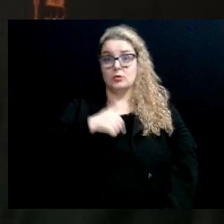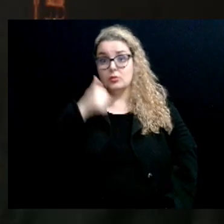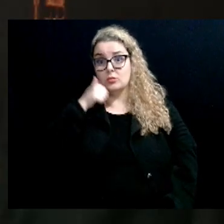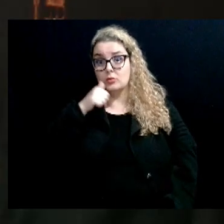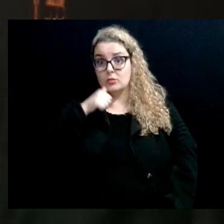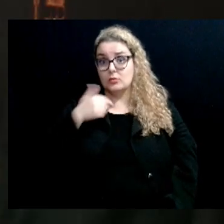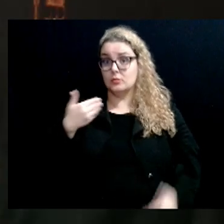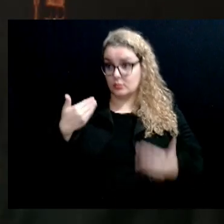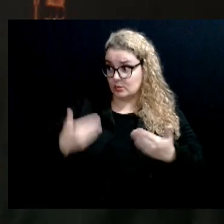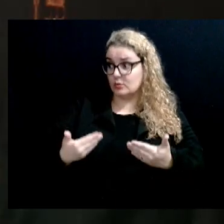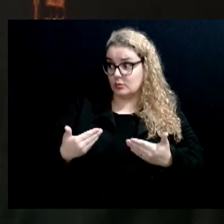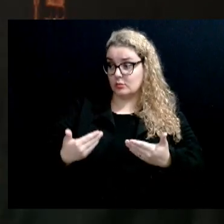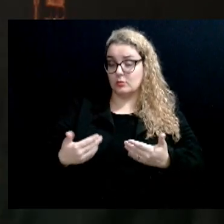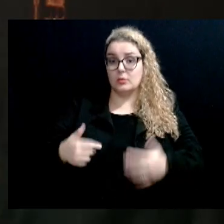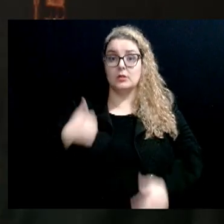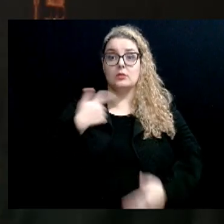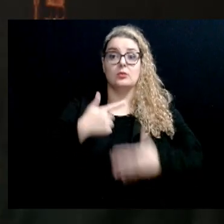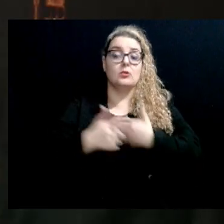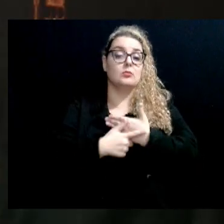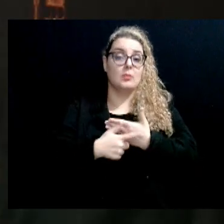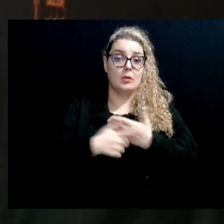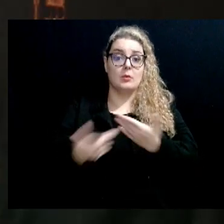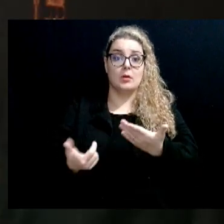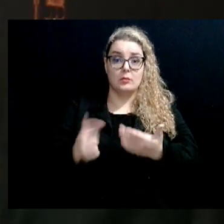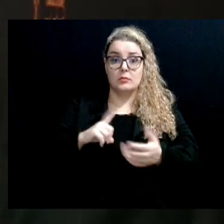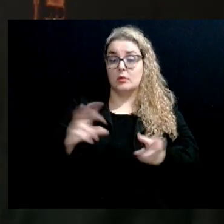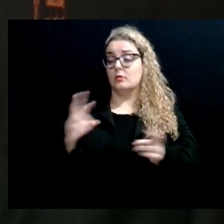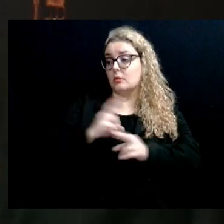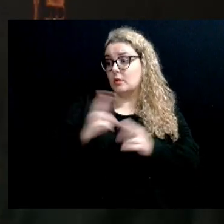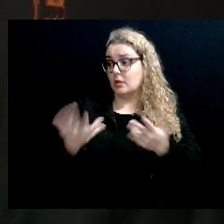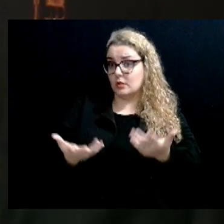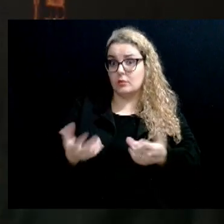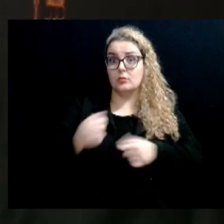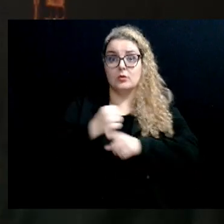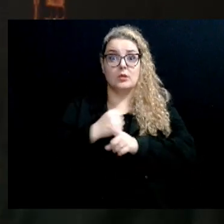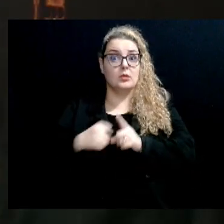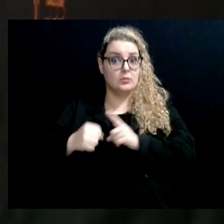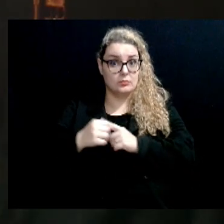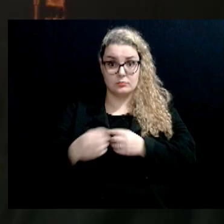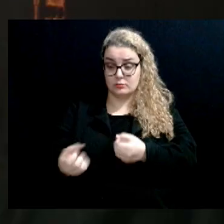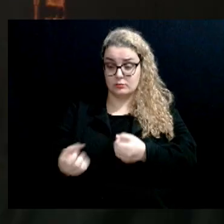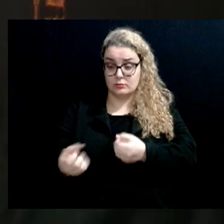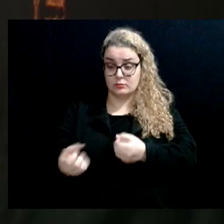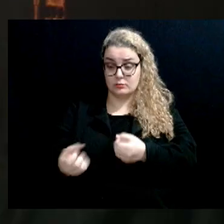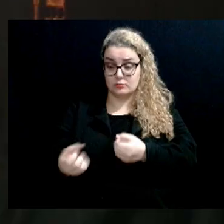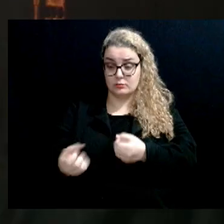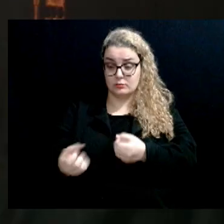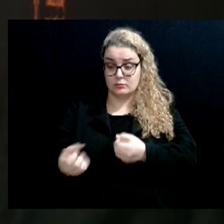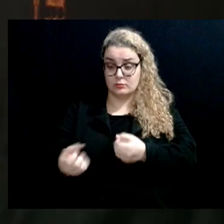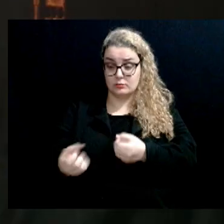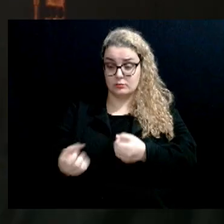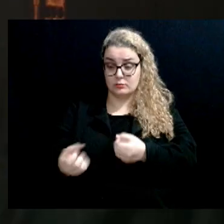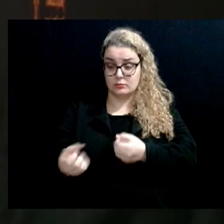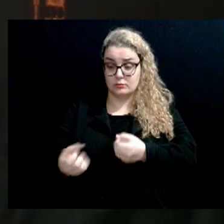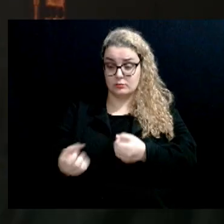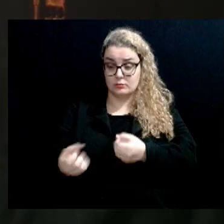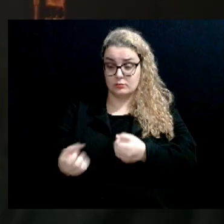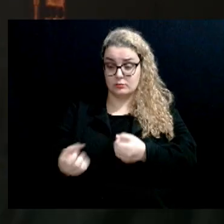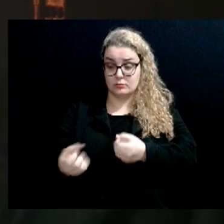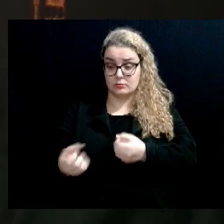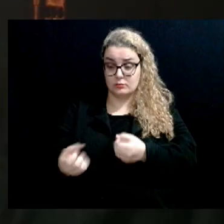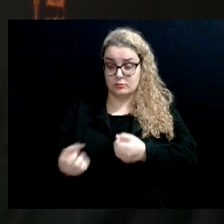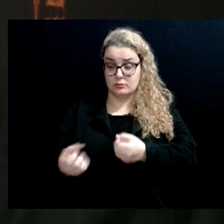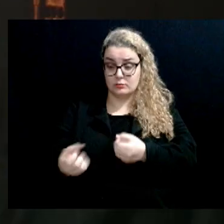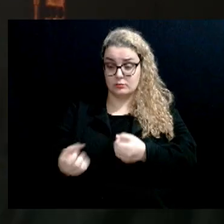a gente tem a ver com o que a sociedade nos impõe. E a sociedade também é um grande fator